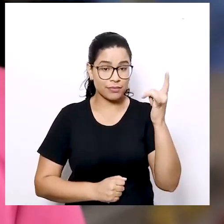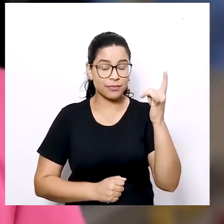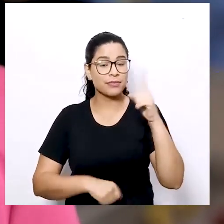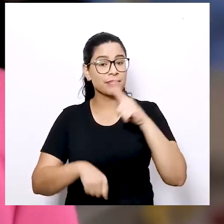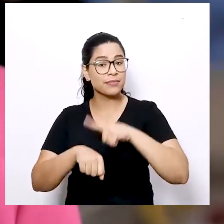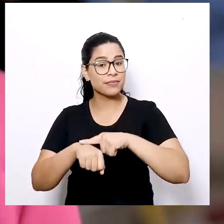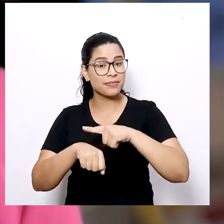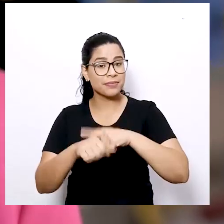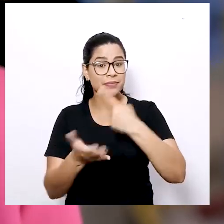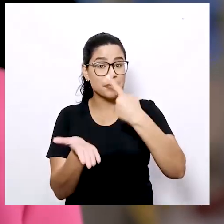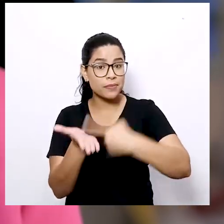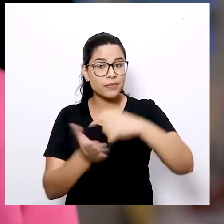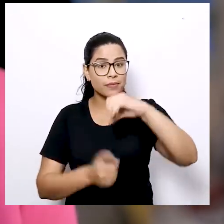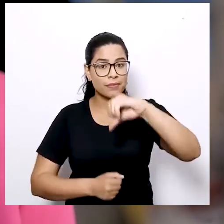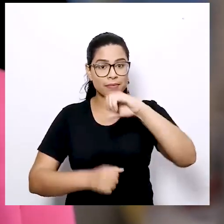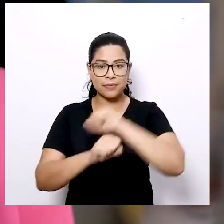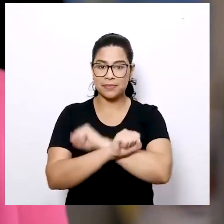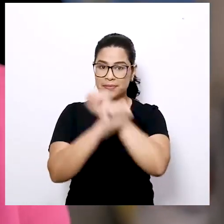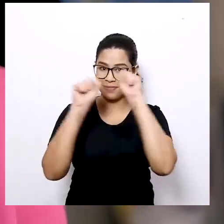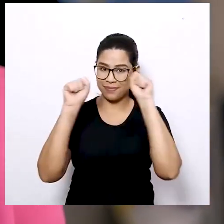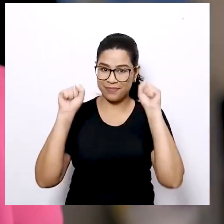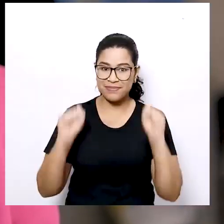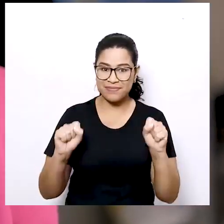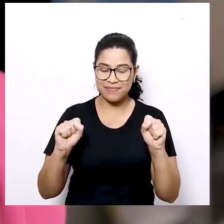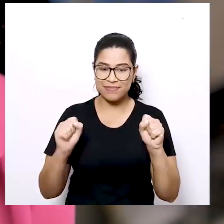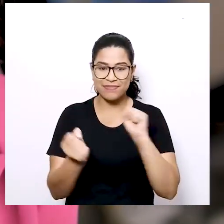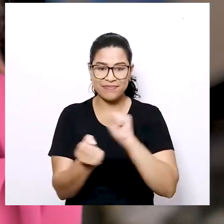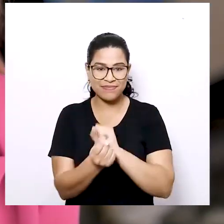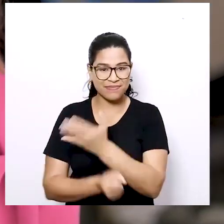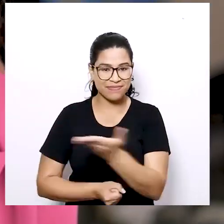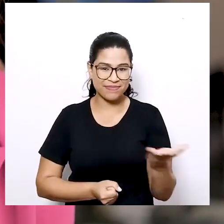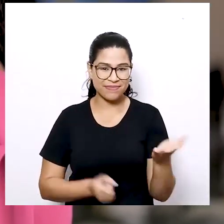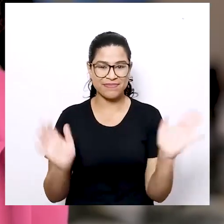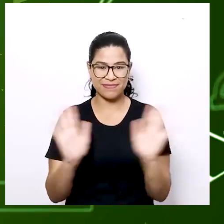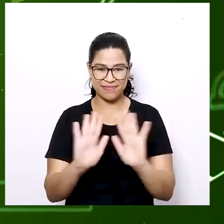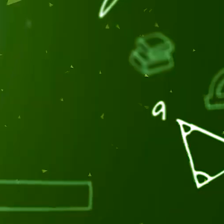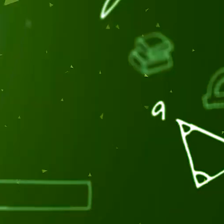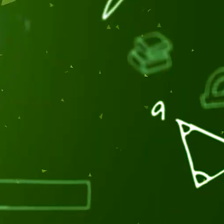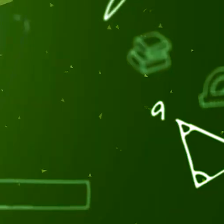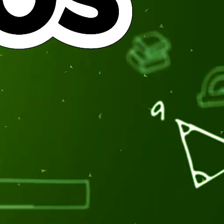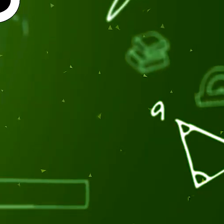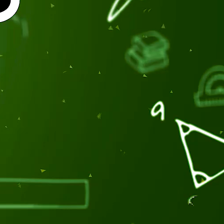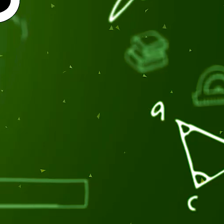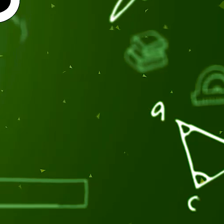tem um horário marcado às 9 da manhã. E eu espero vocês. Até lá! Tchau, tchau!